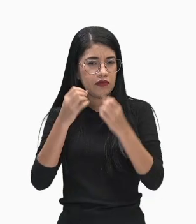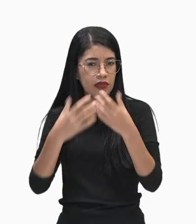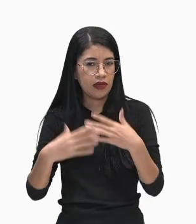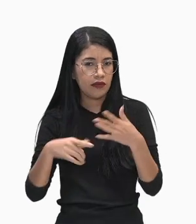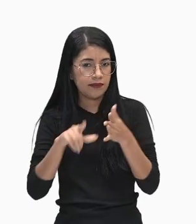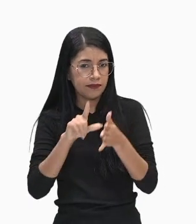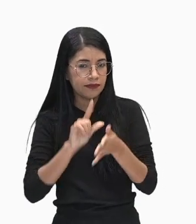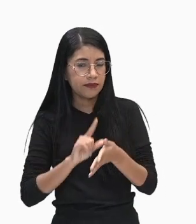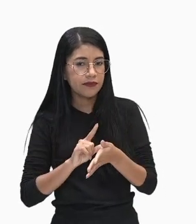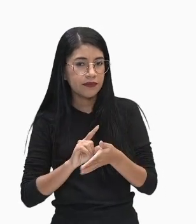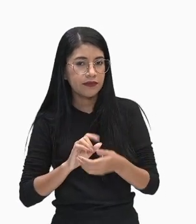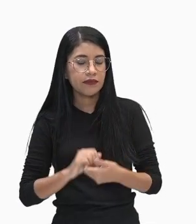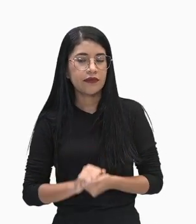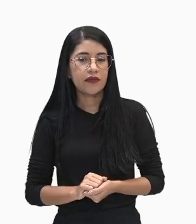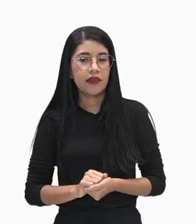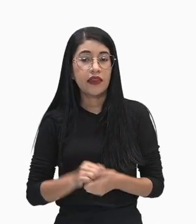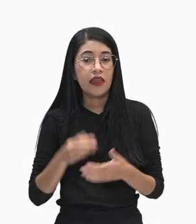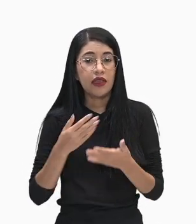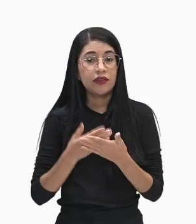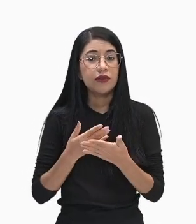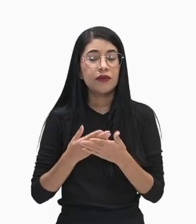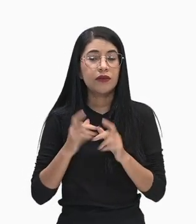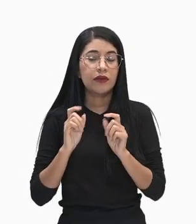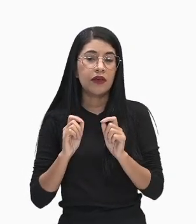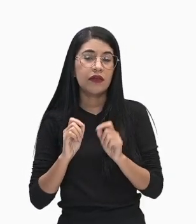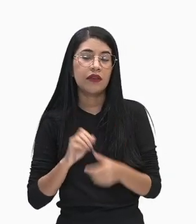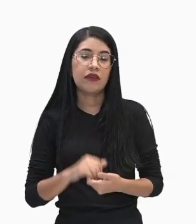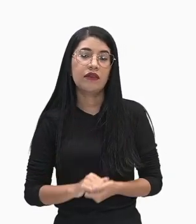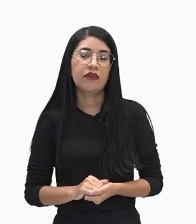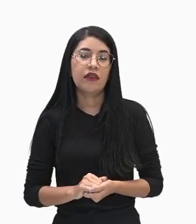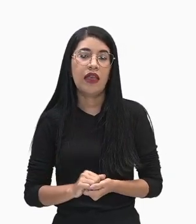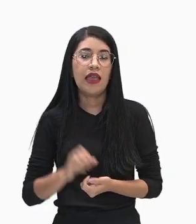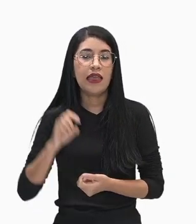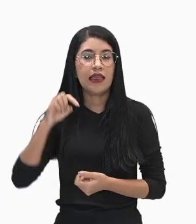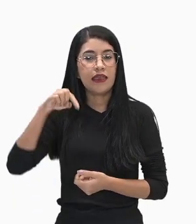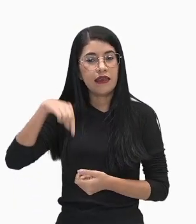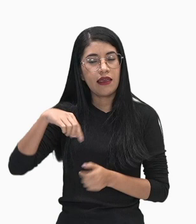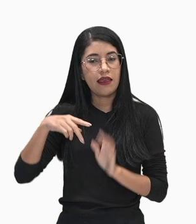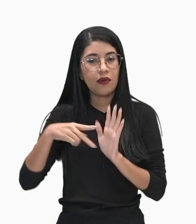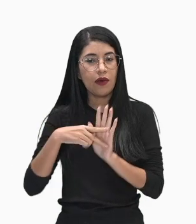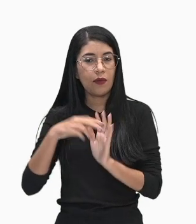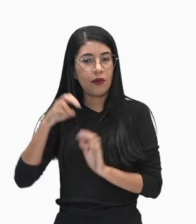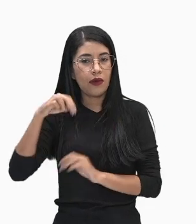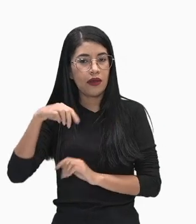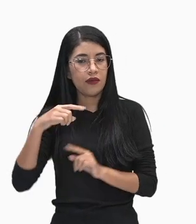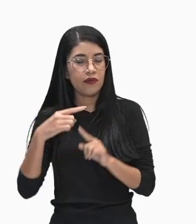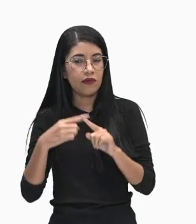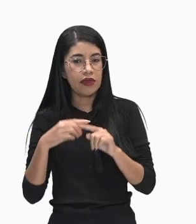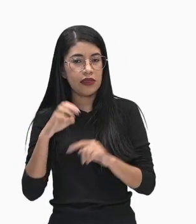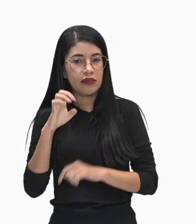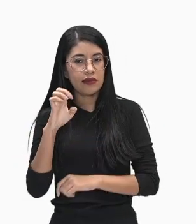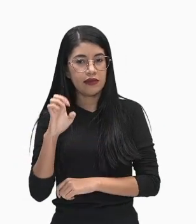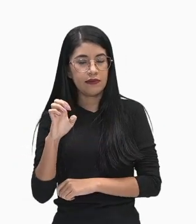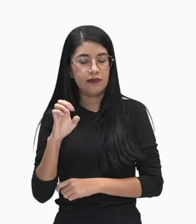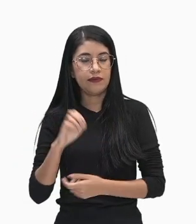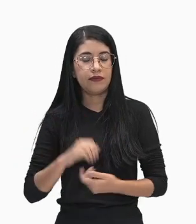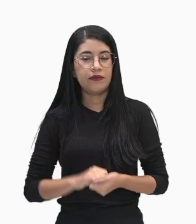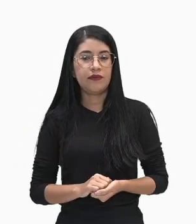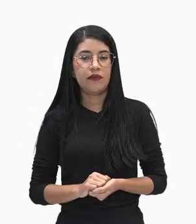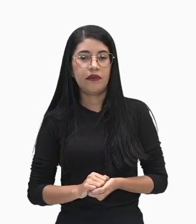carga elétrica? A gente estudou. Carga elétrica N vezes Z. É o valor da carga elétrica em qualquer